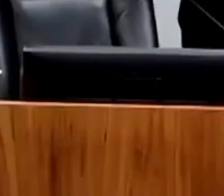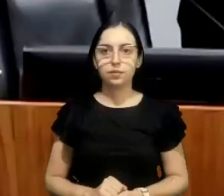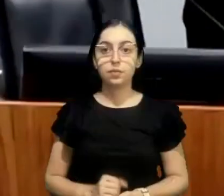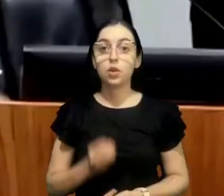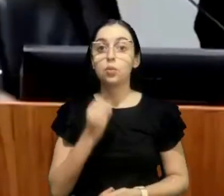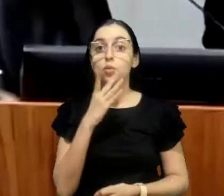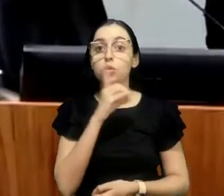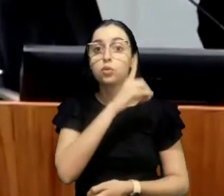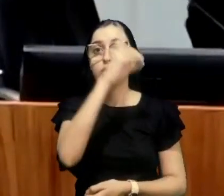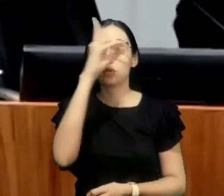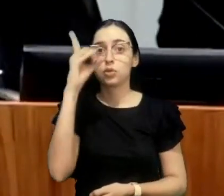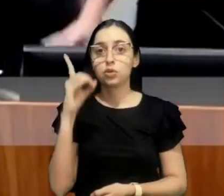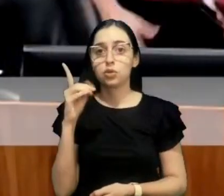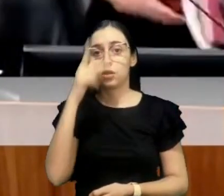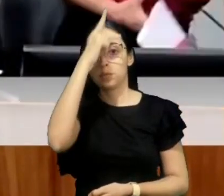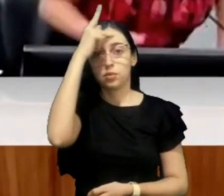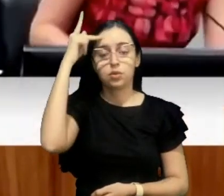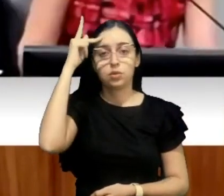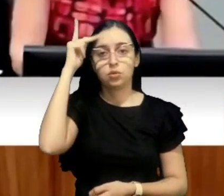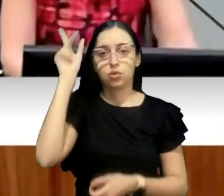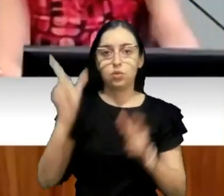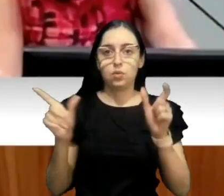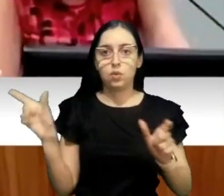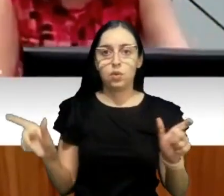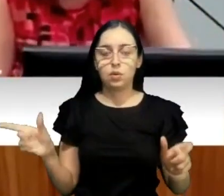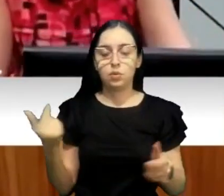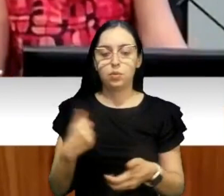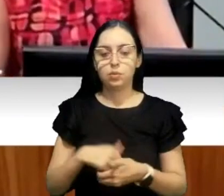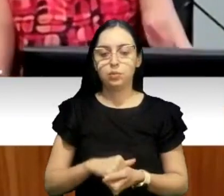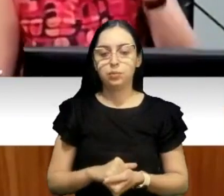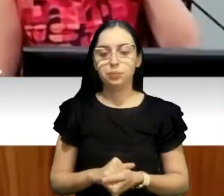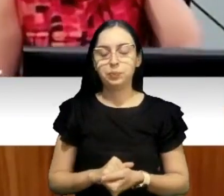Bom dia a todas e todos.